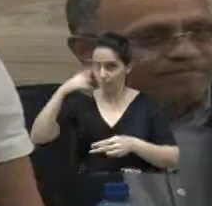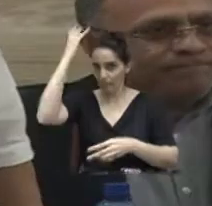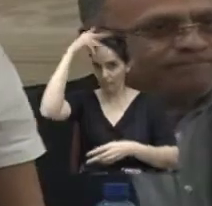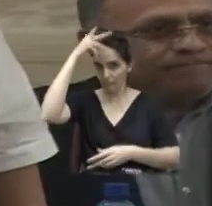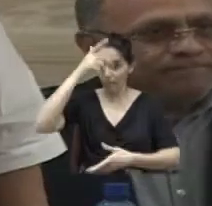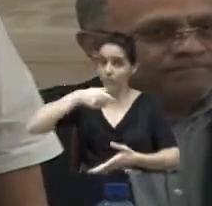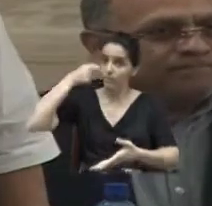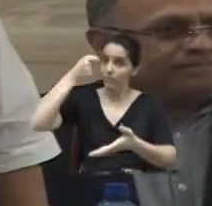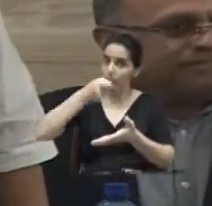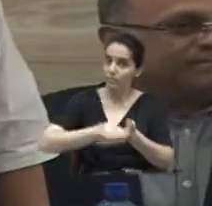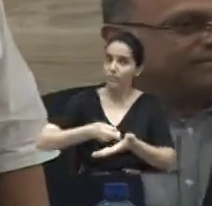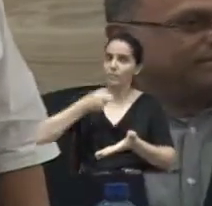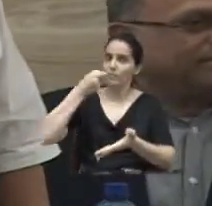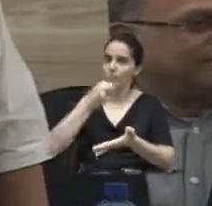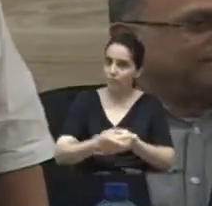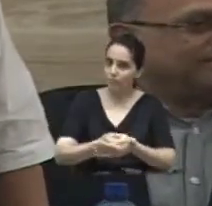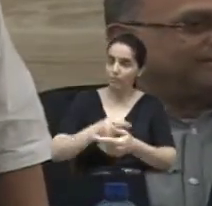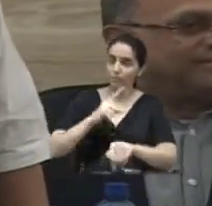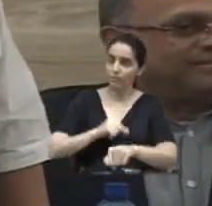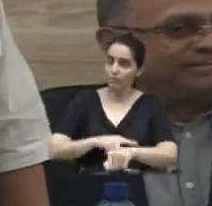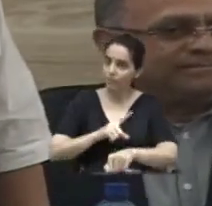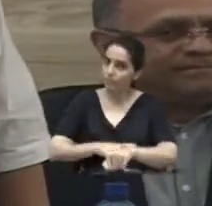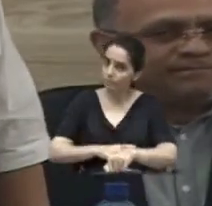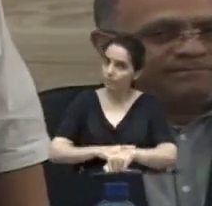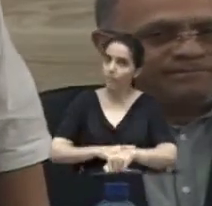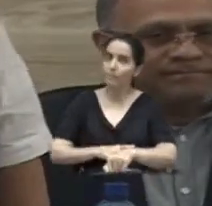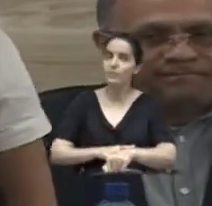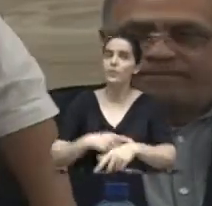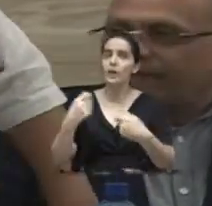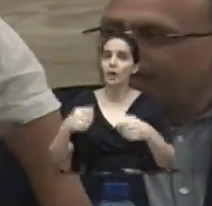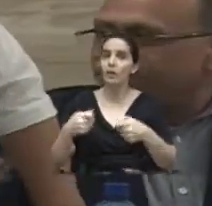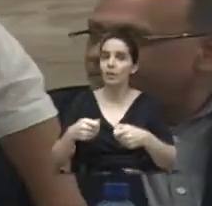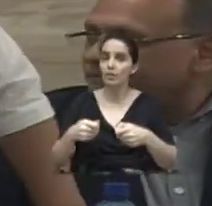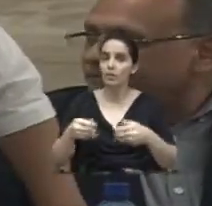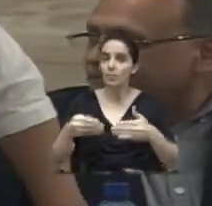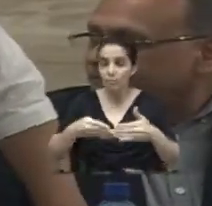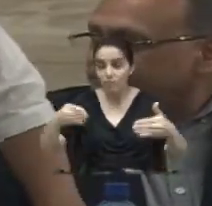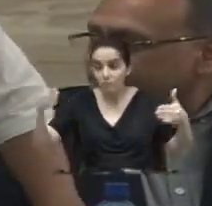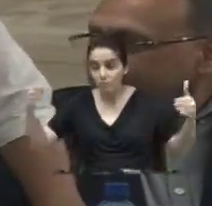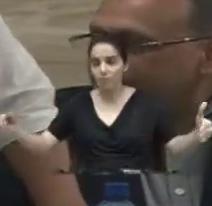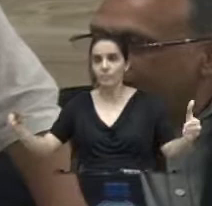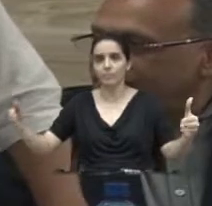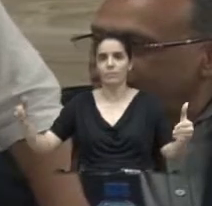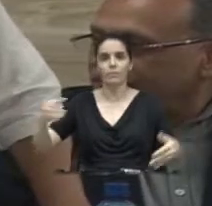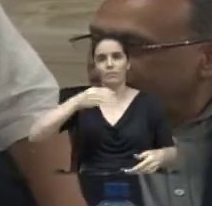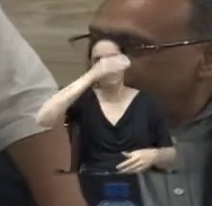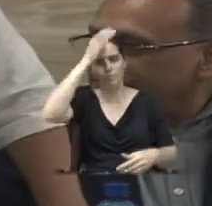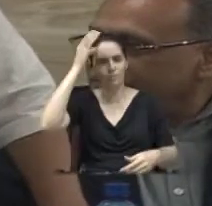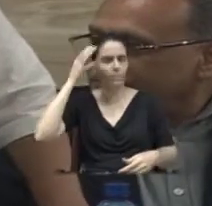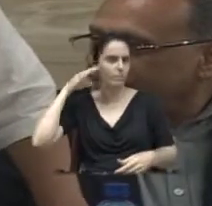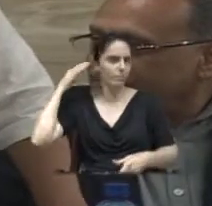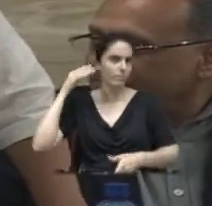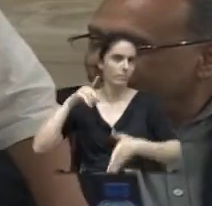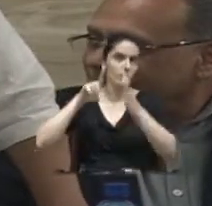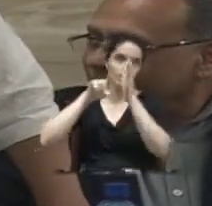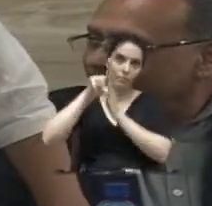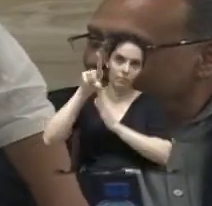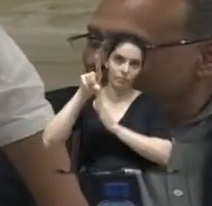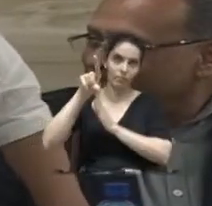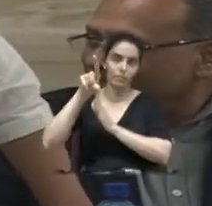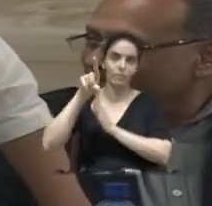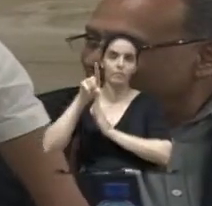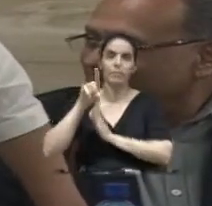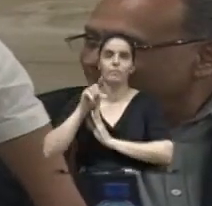vez quanto ao horário do ecoponto, já que a vereadora pergunta nesse